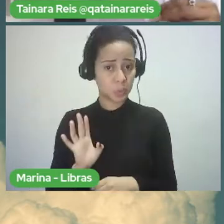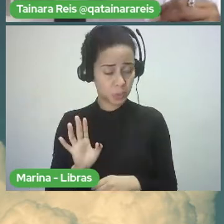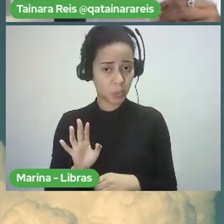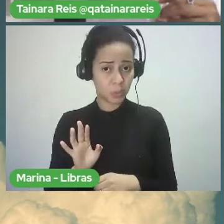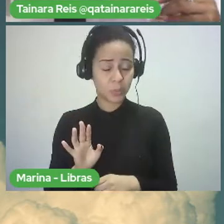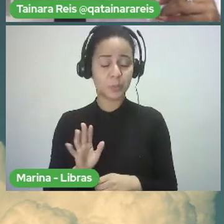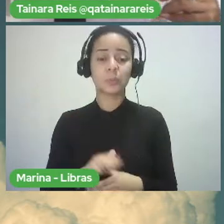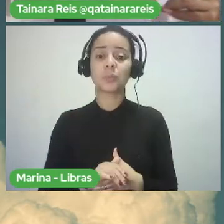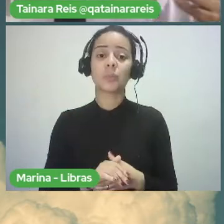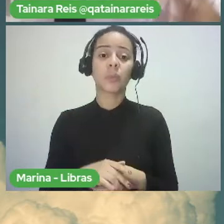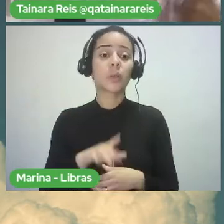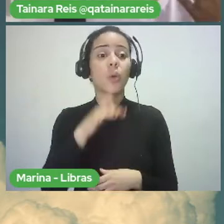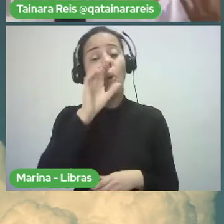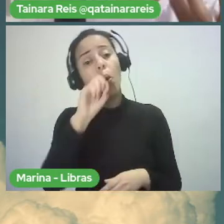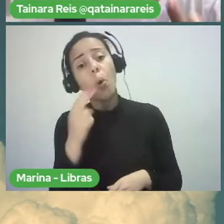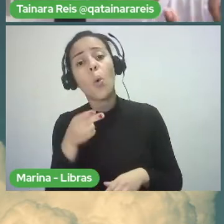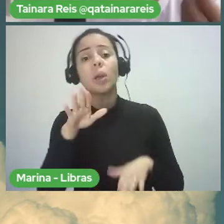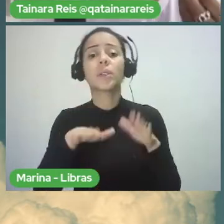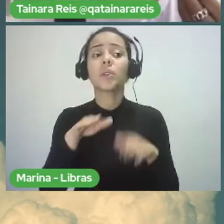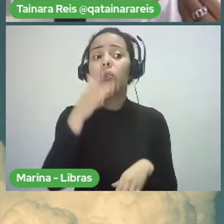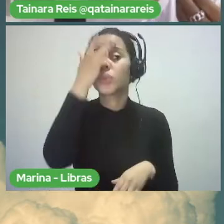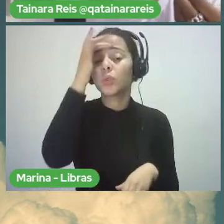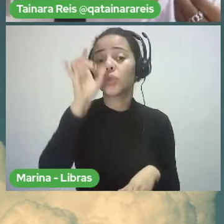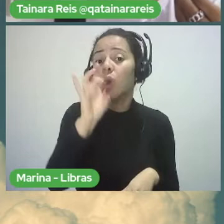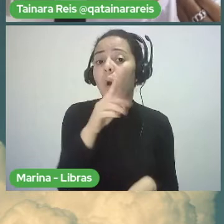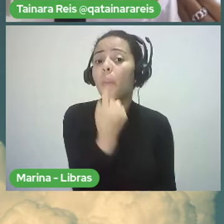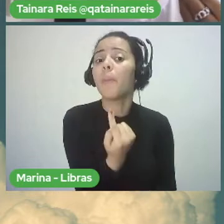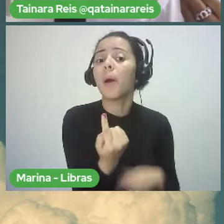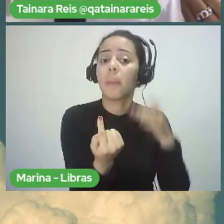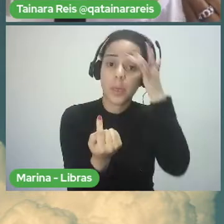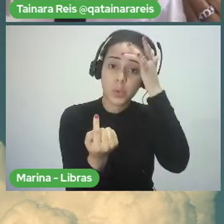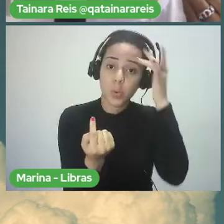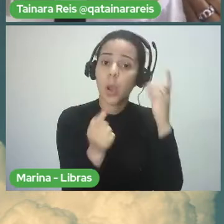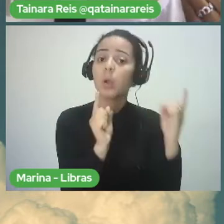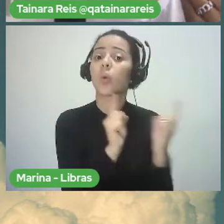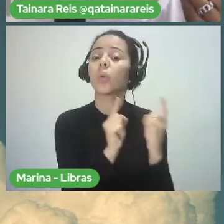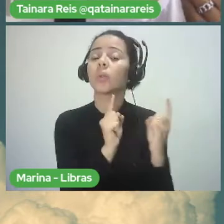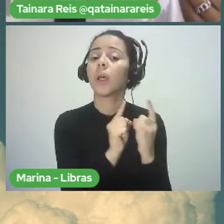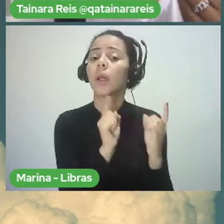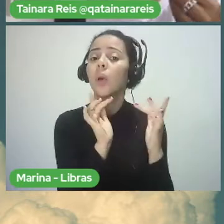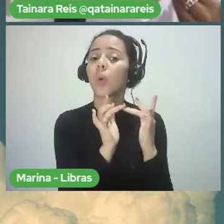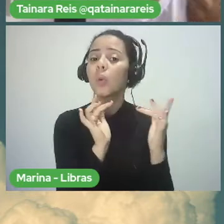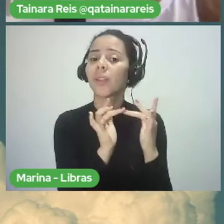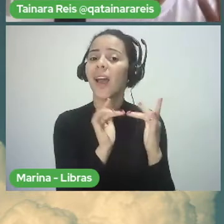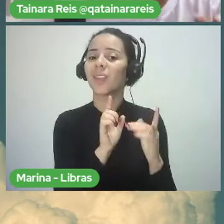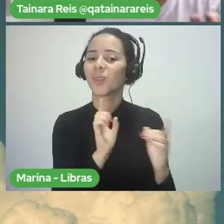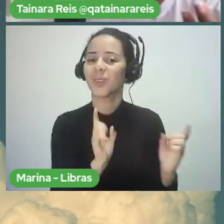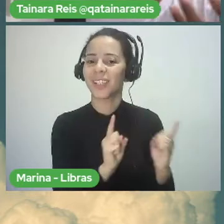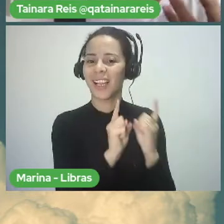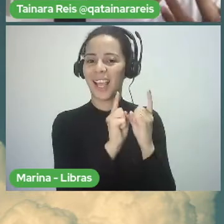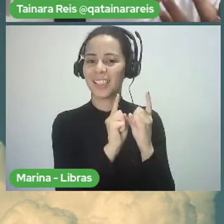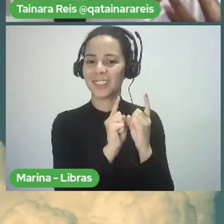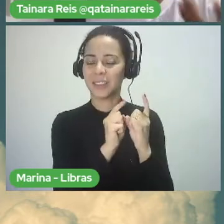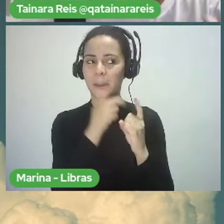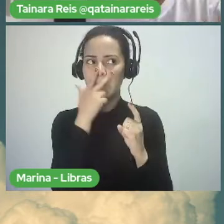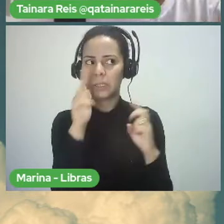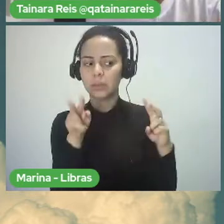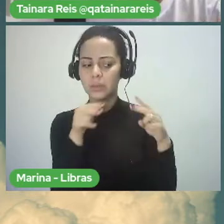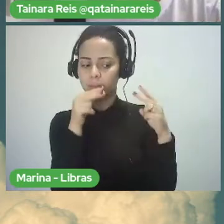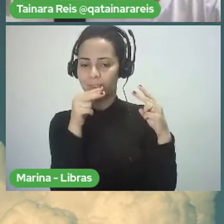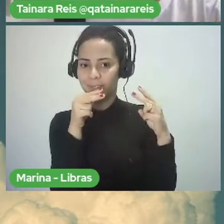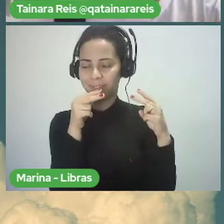a cliente, começa a ser um pouco mais difícil para o time, de fato, assim, olhar nos olhos, né? De fato,